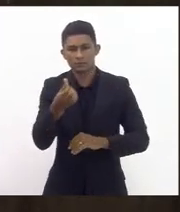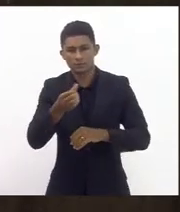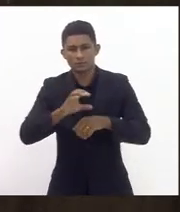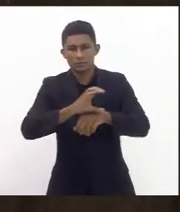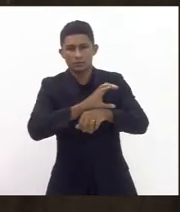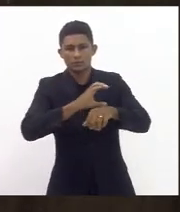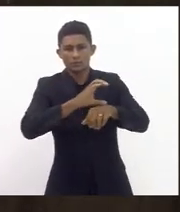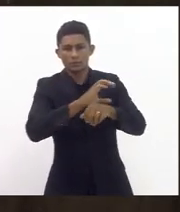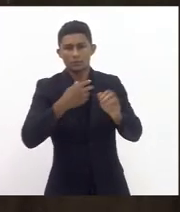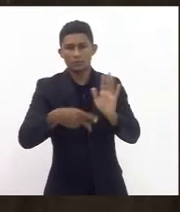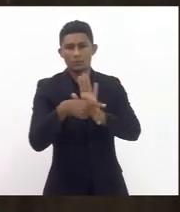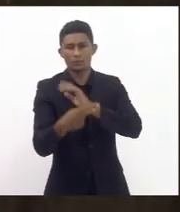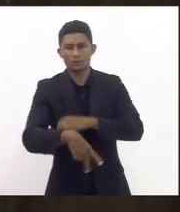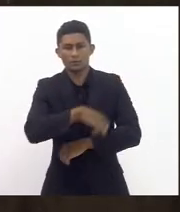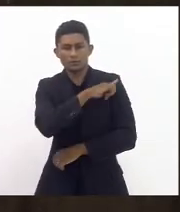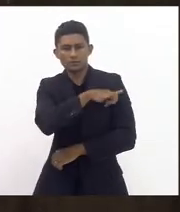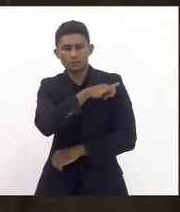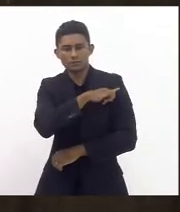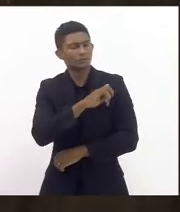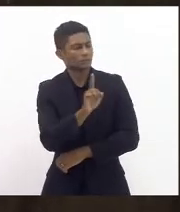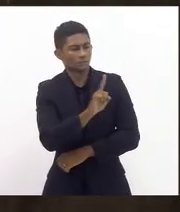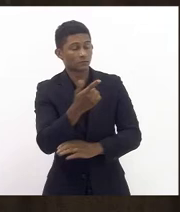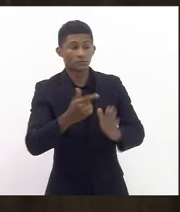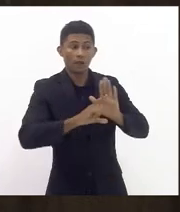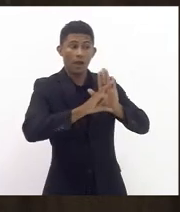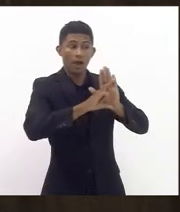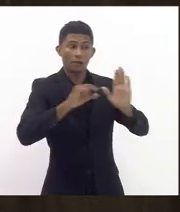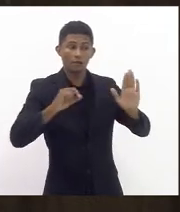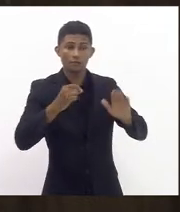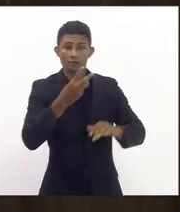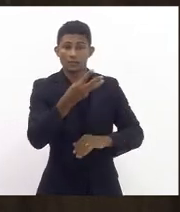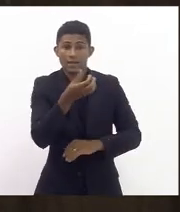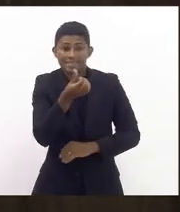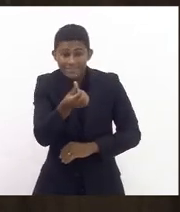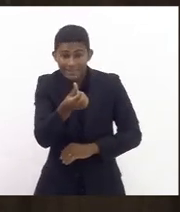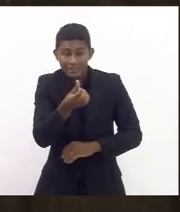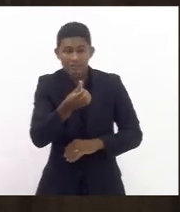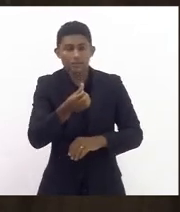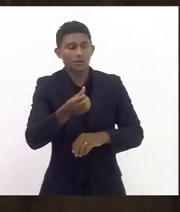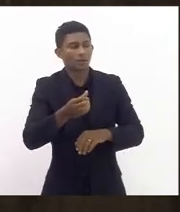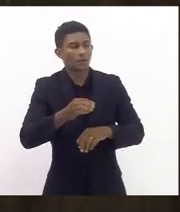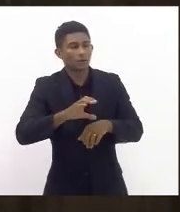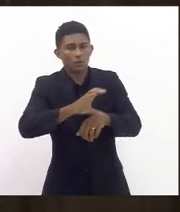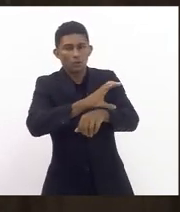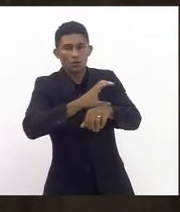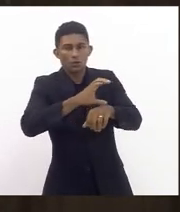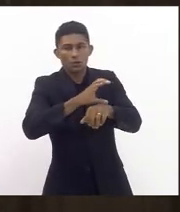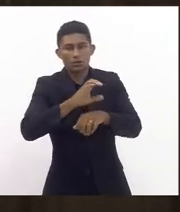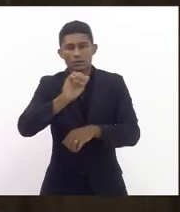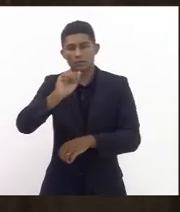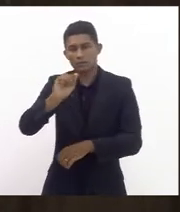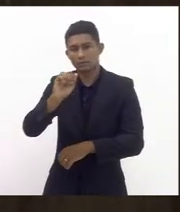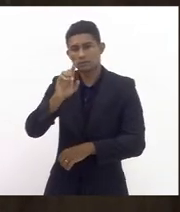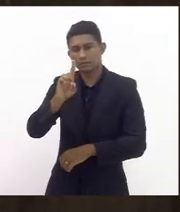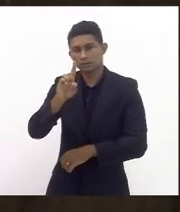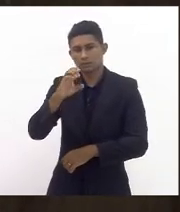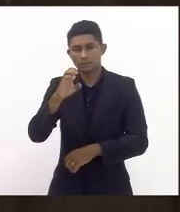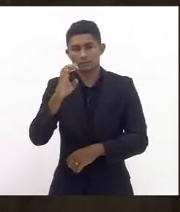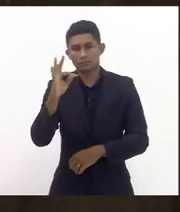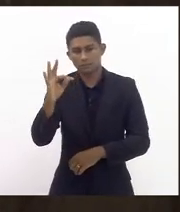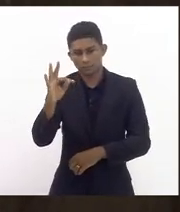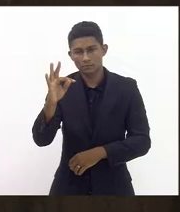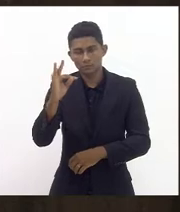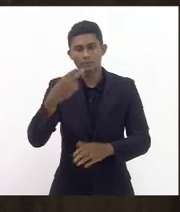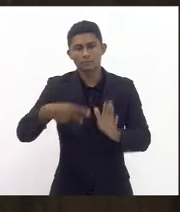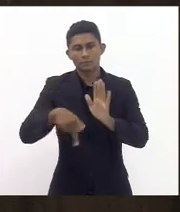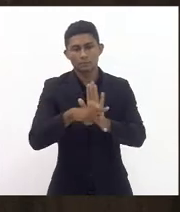Estado do Rio de Janeiro. É nos termos do artigo 36 da ADCT da Constituição do Estado